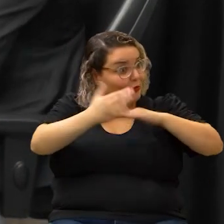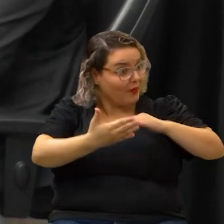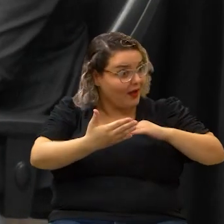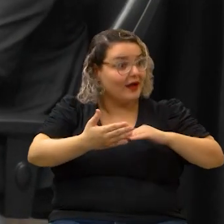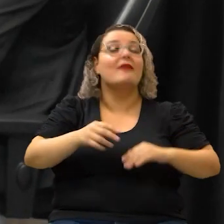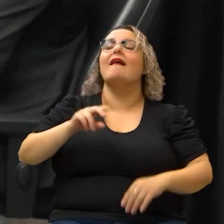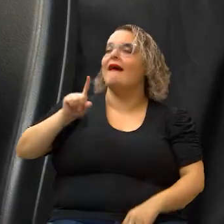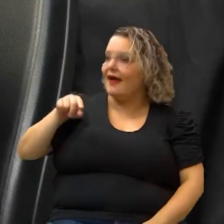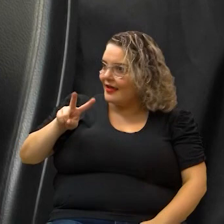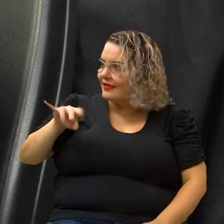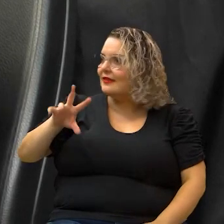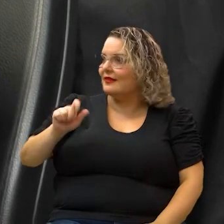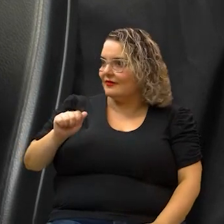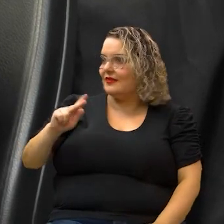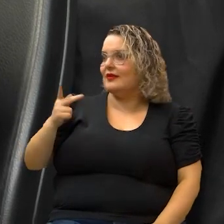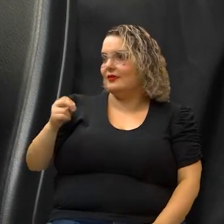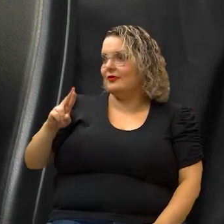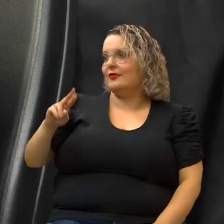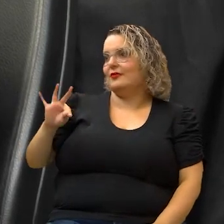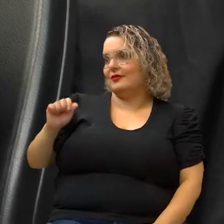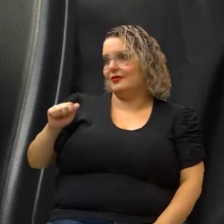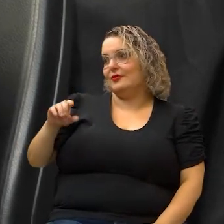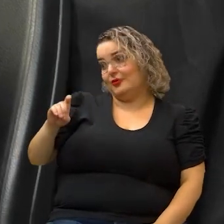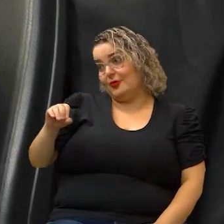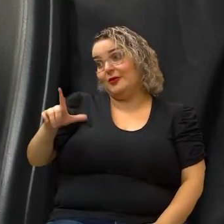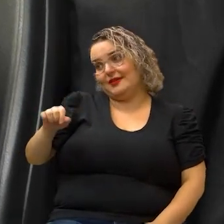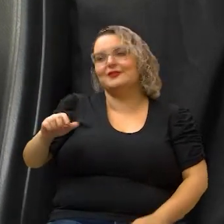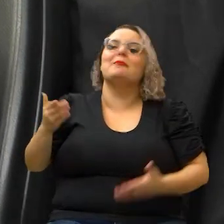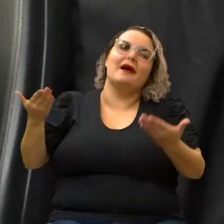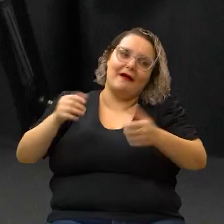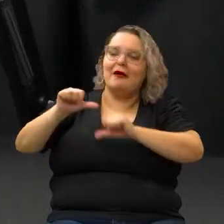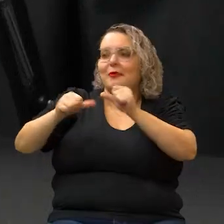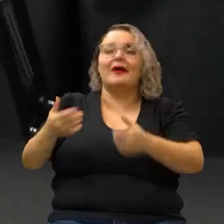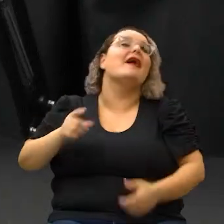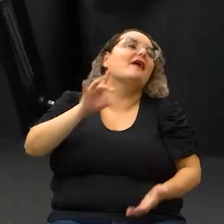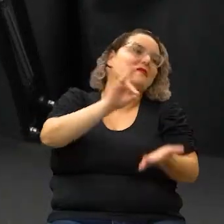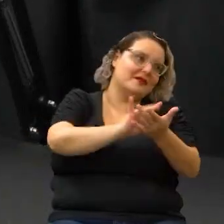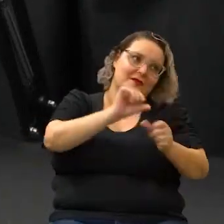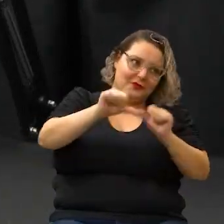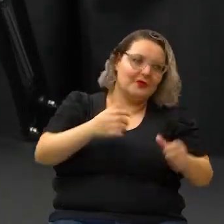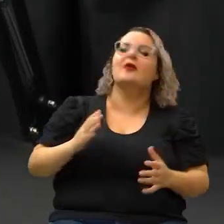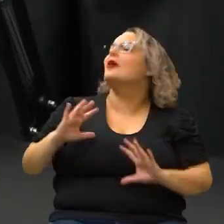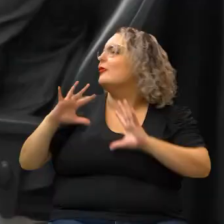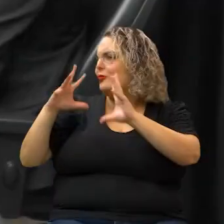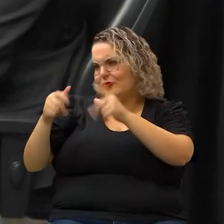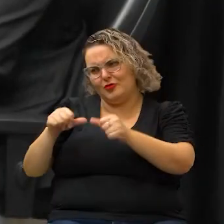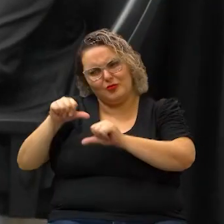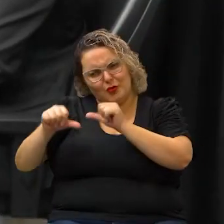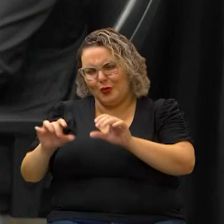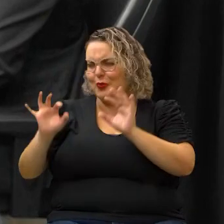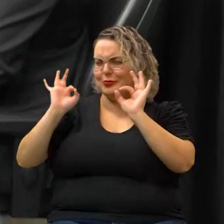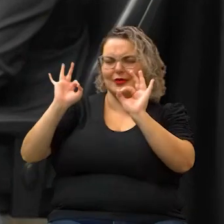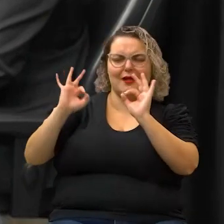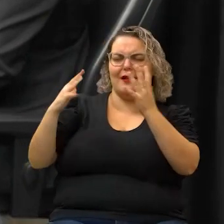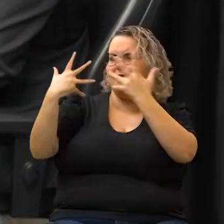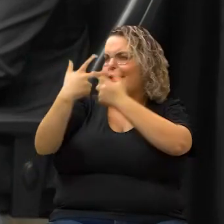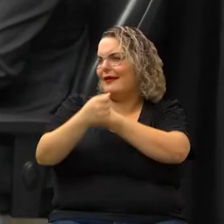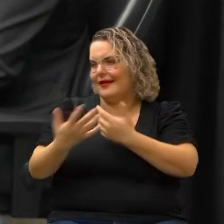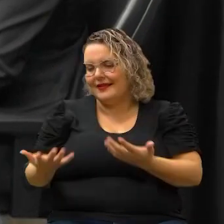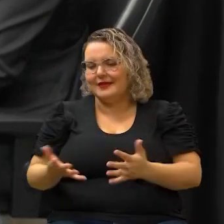Raiz. Só que a Vila Hortolândia hoje, como eu te disse, é a capital de Jundiaí, né? Verdade, já mudou todo o cenário. Totalmente. Né? É chique demais. Hoje é